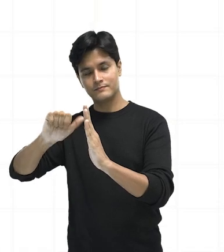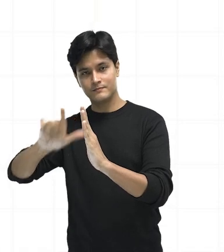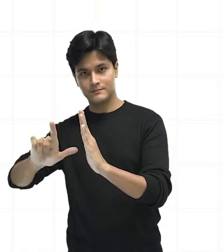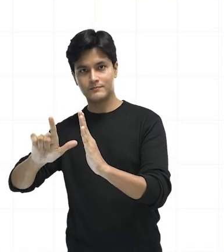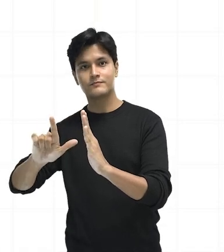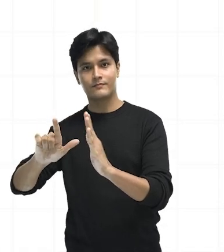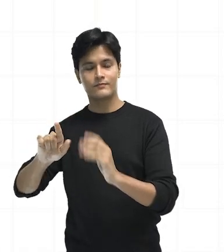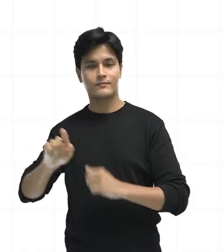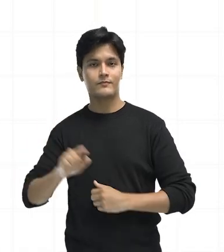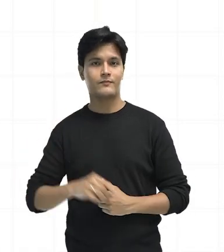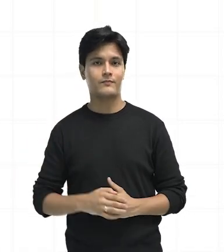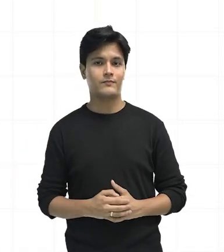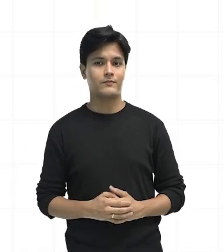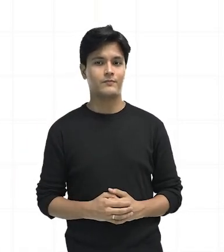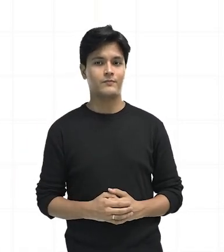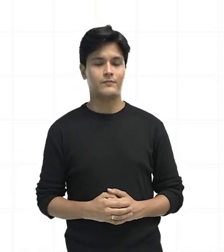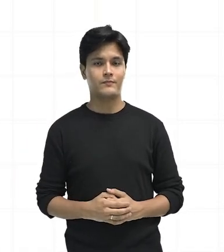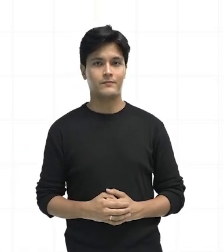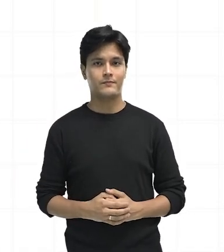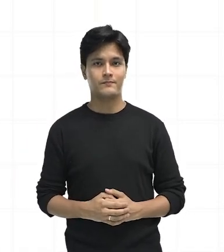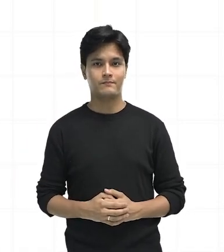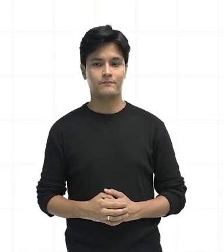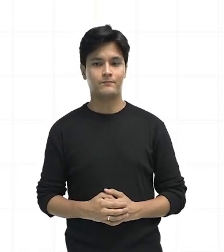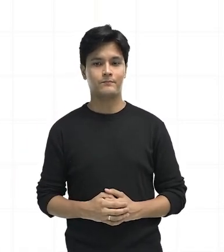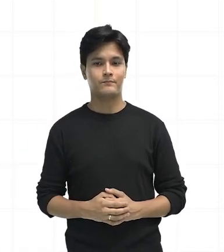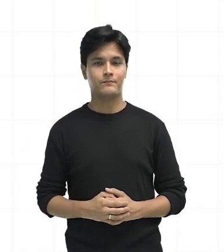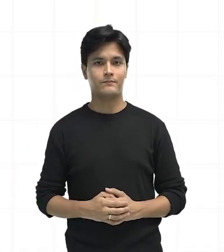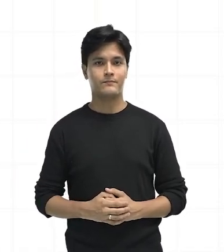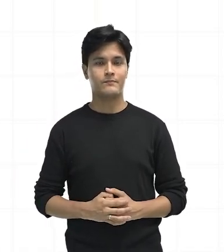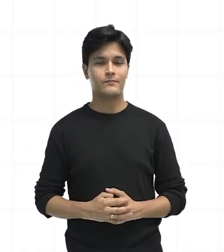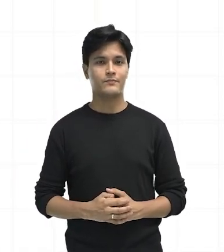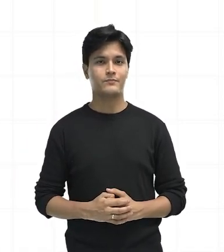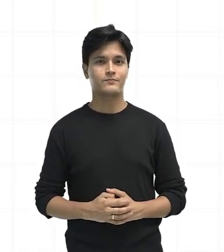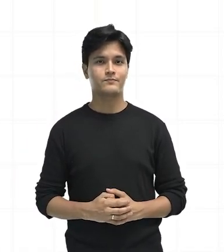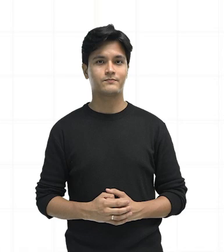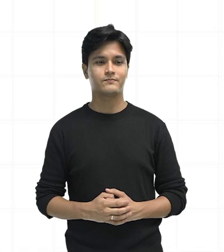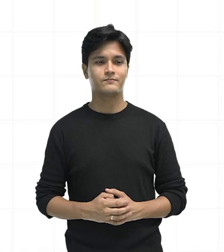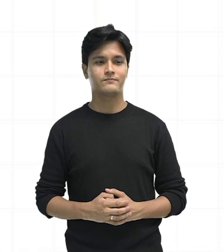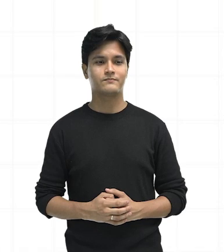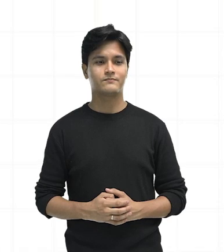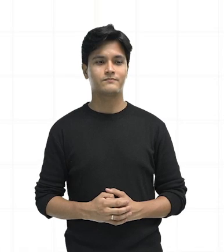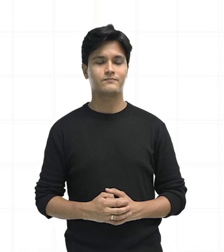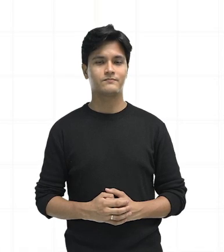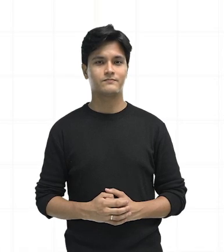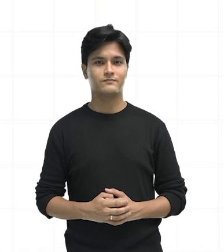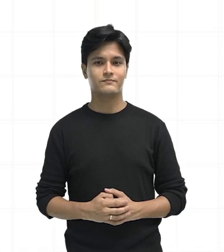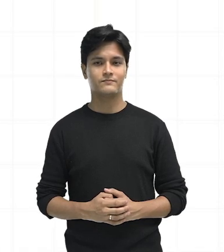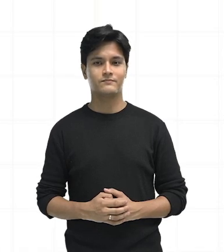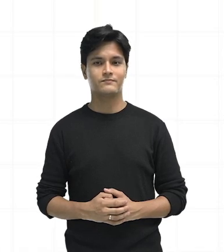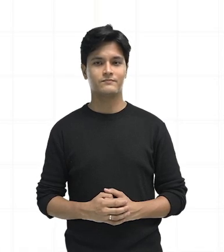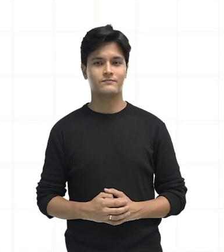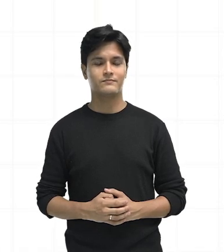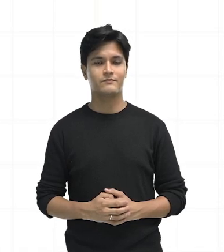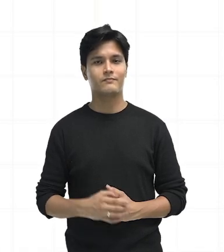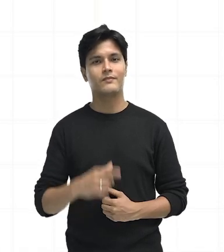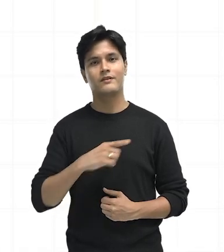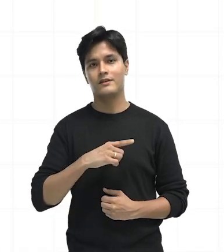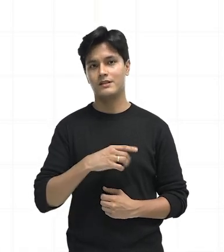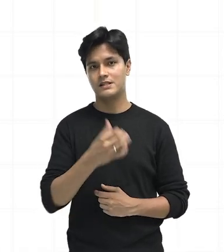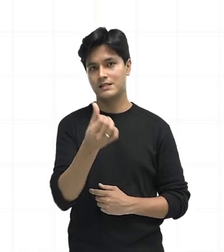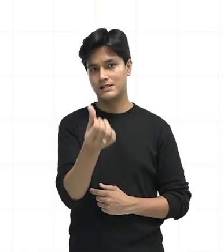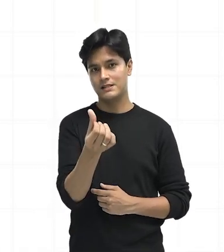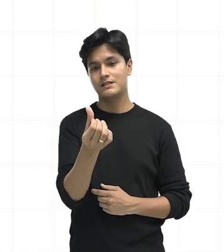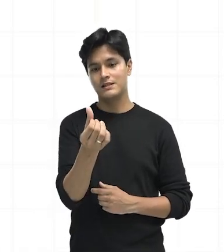desse número com vírgula aí, tá? É a parte milesimal. Então aqui eu tenho 6